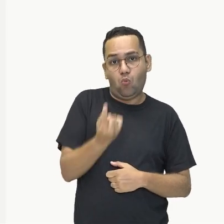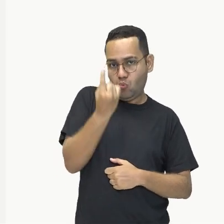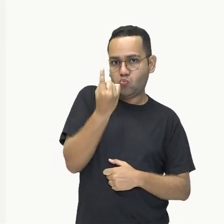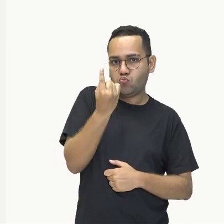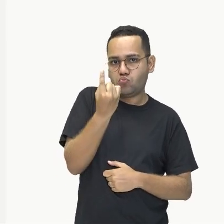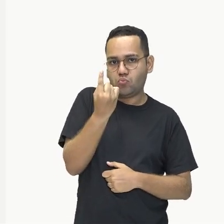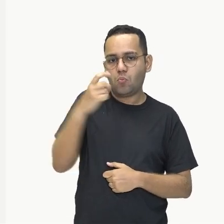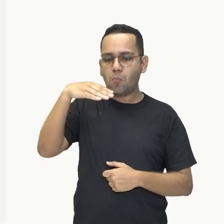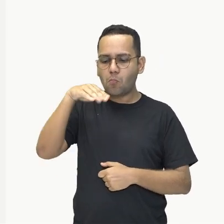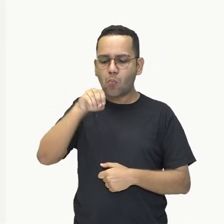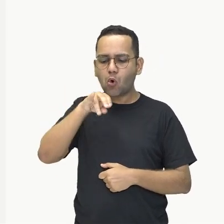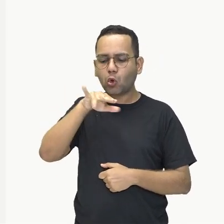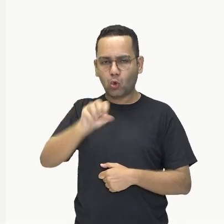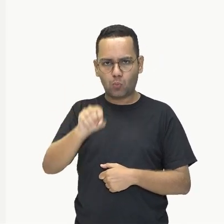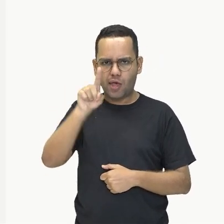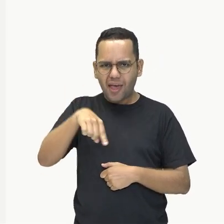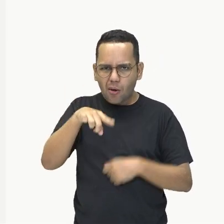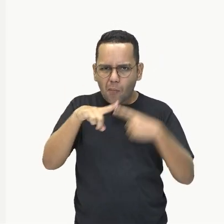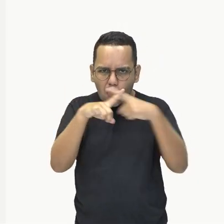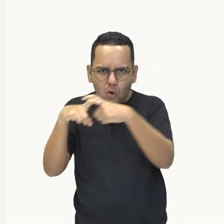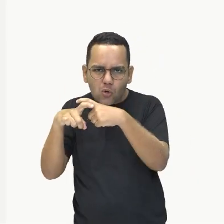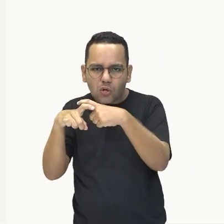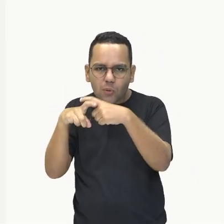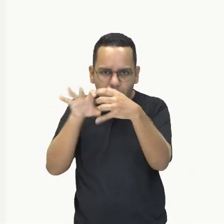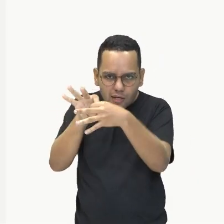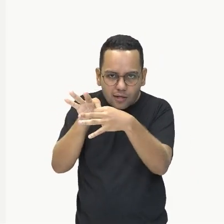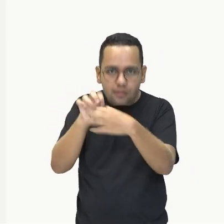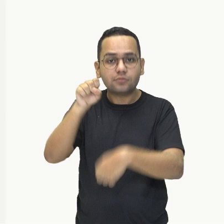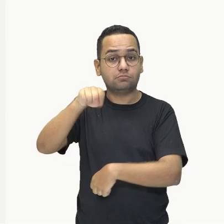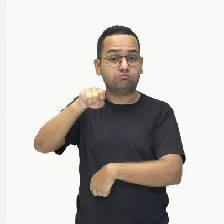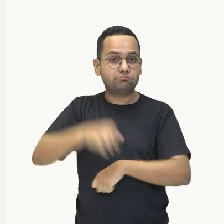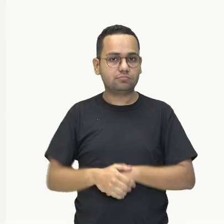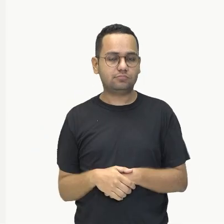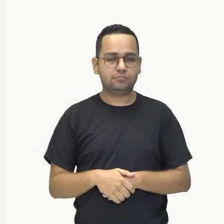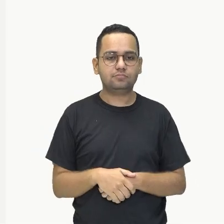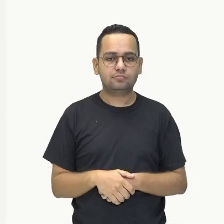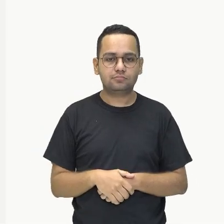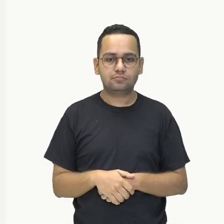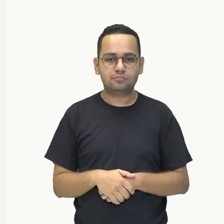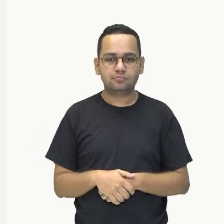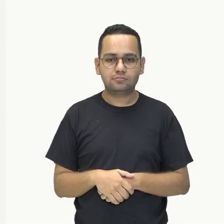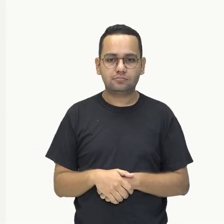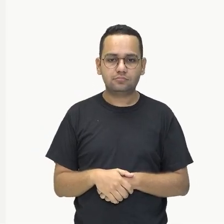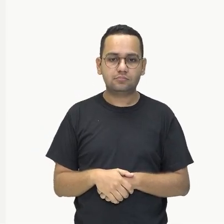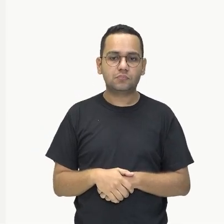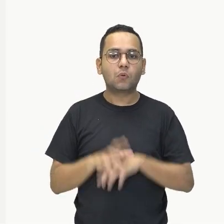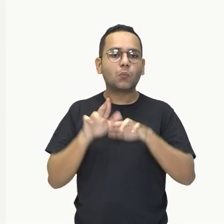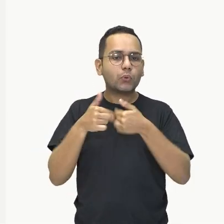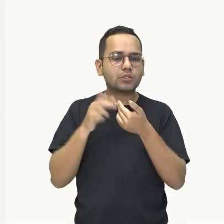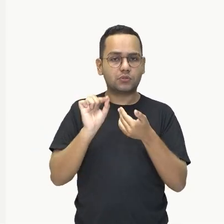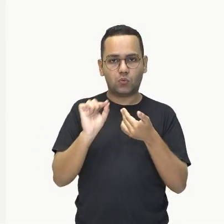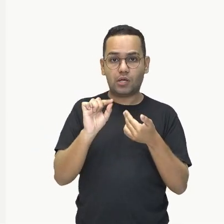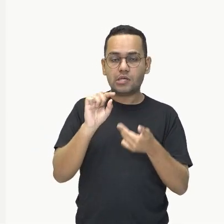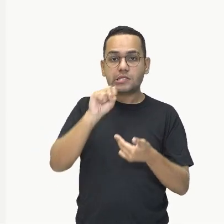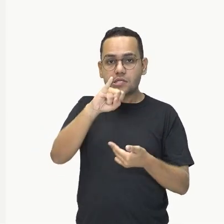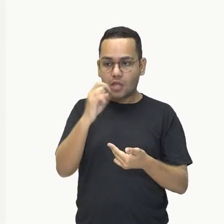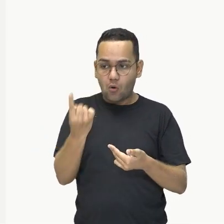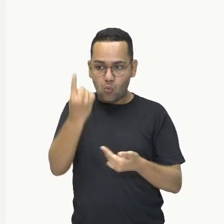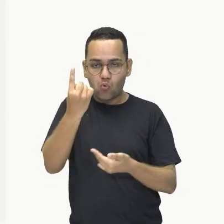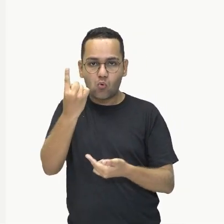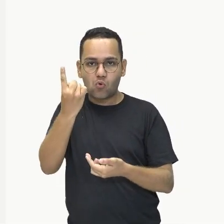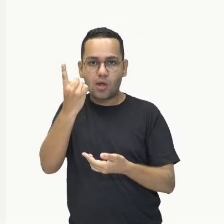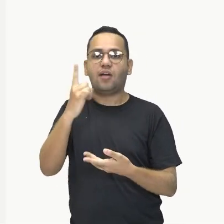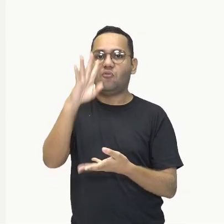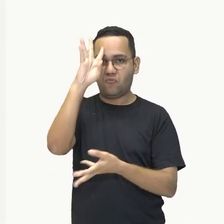é um polinômio? É. Ele é exatamente, ó, um polinômio de um só termo,